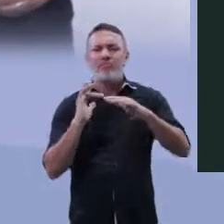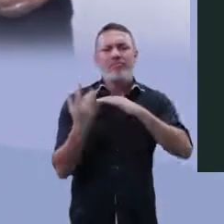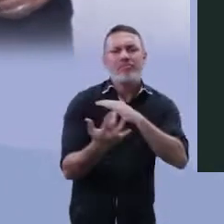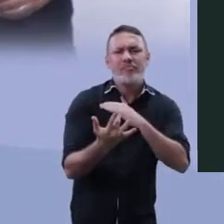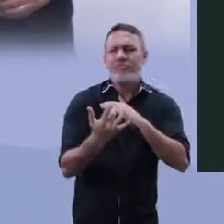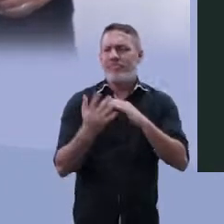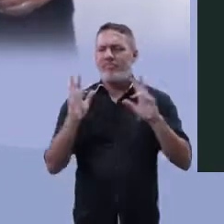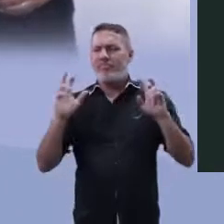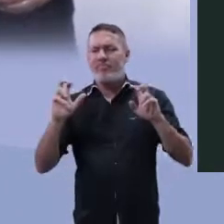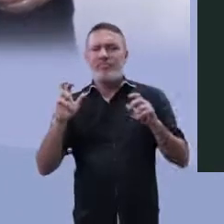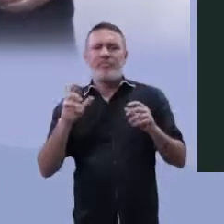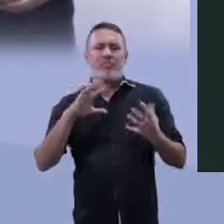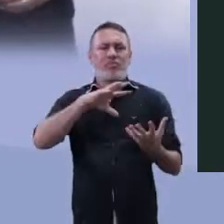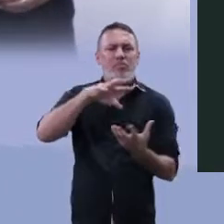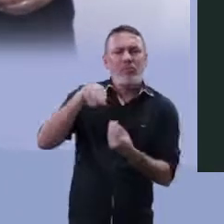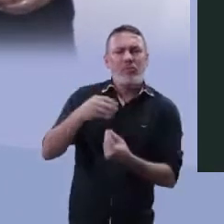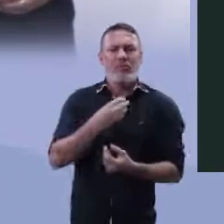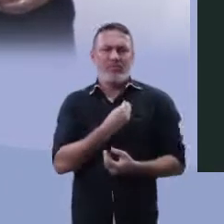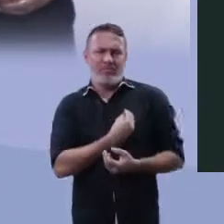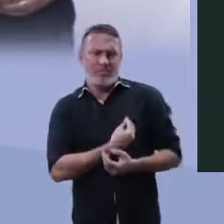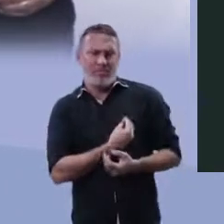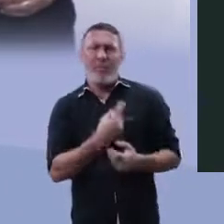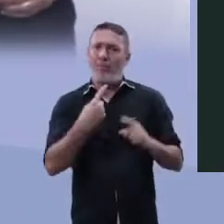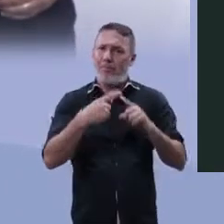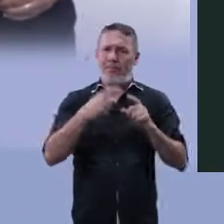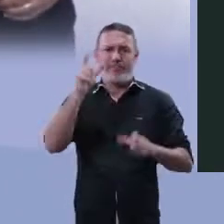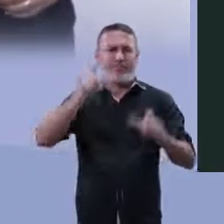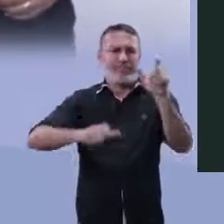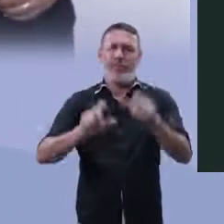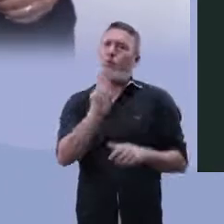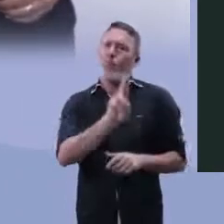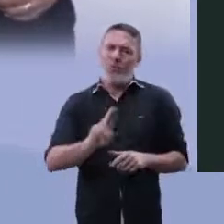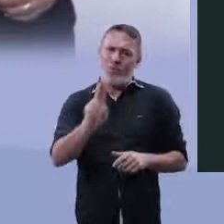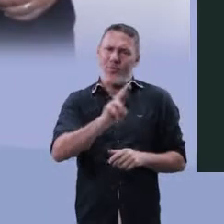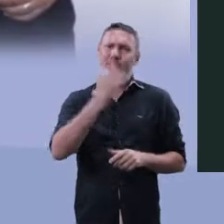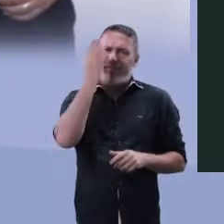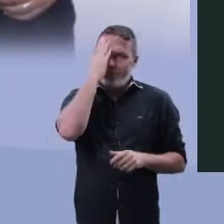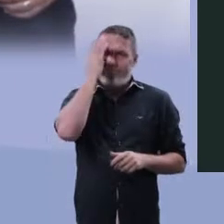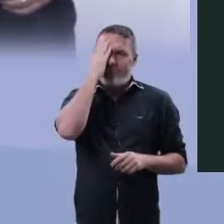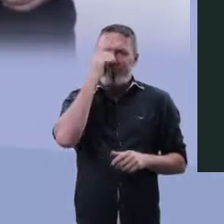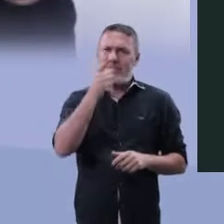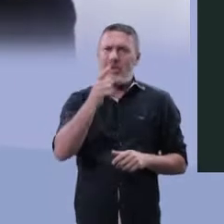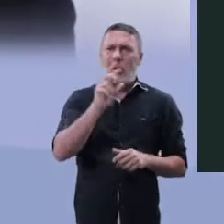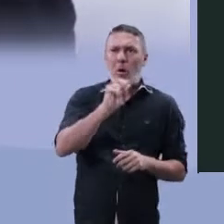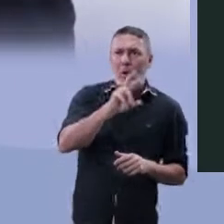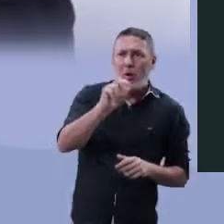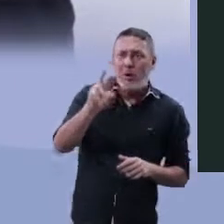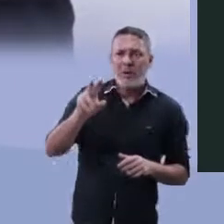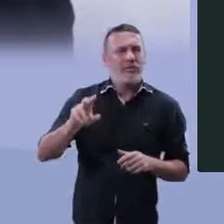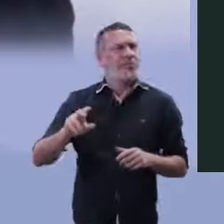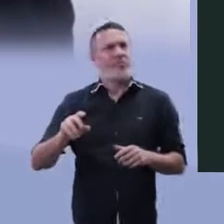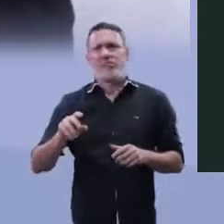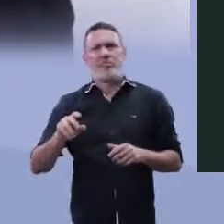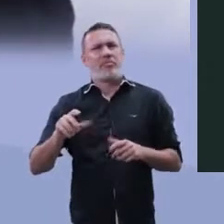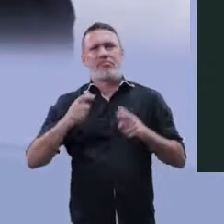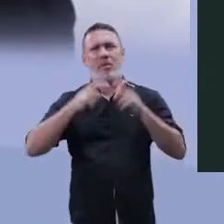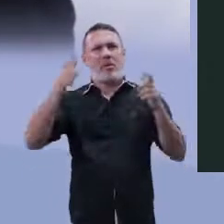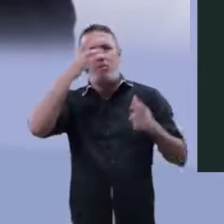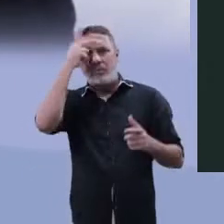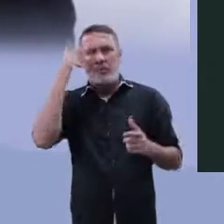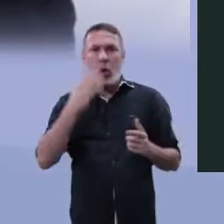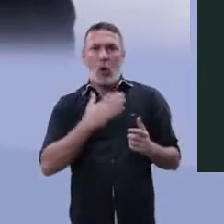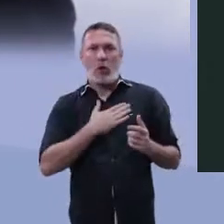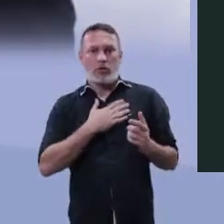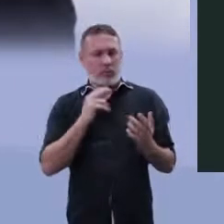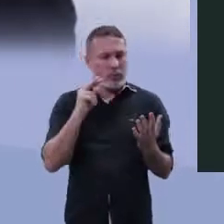né? As redes sociais elas estão presentes na vida praticamente de todos os indivíduos. É muito difícil você conhecer alguém que não